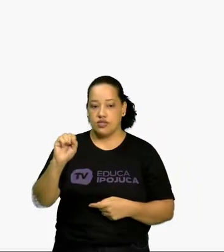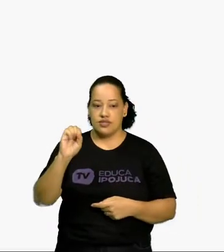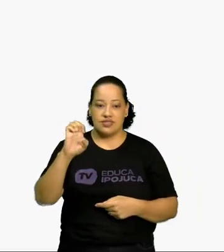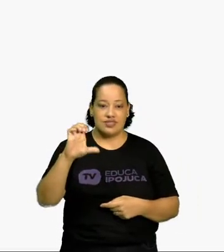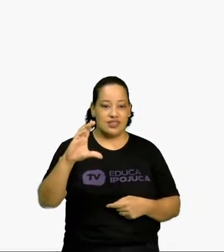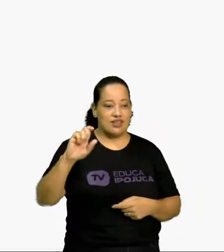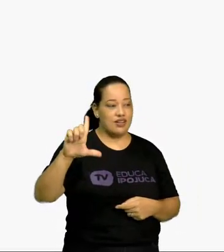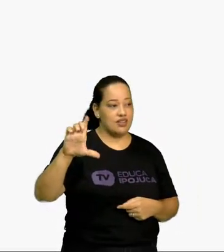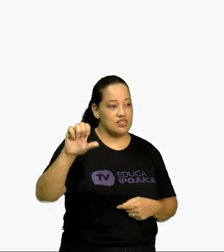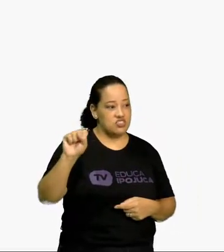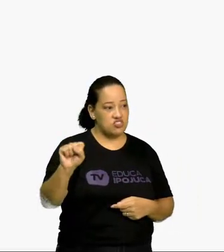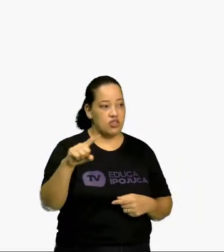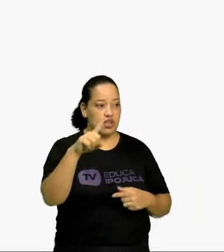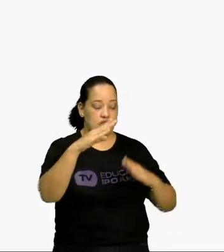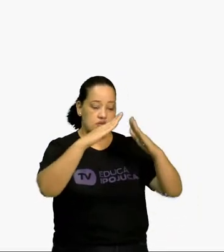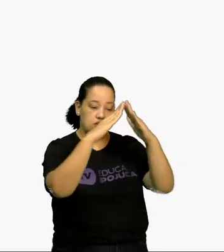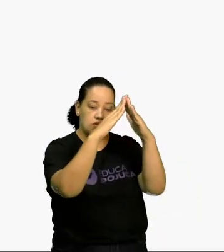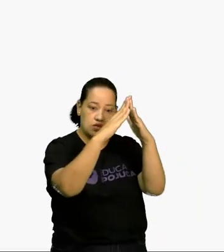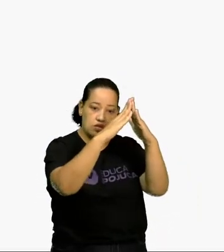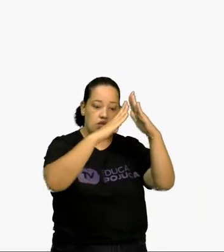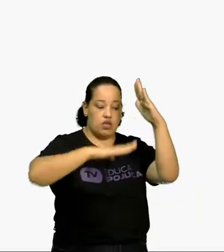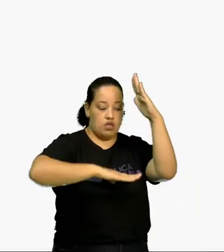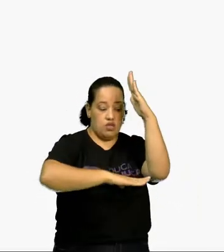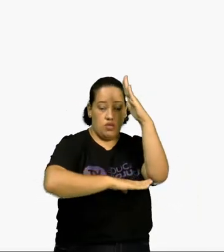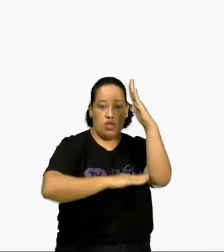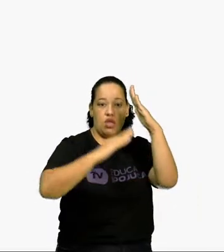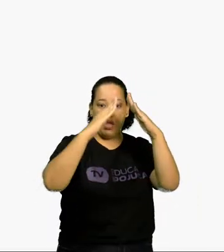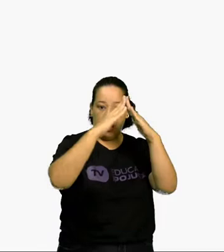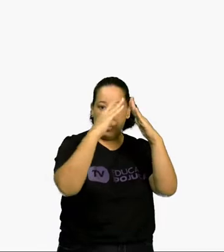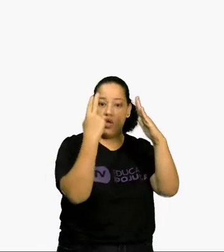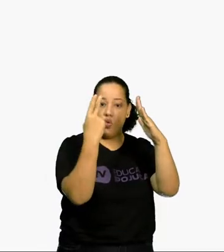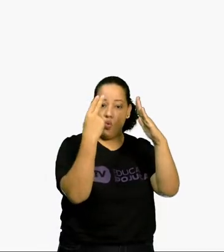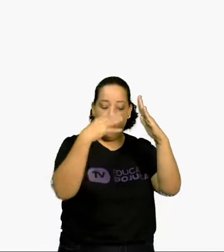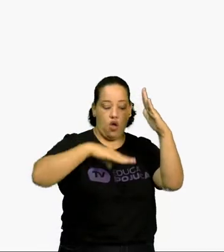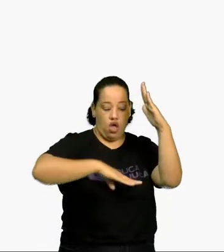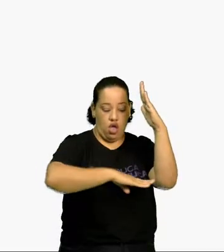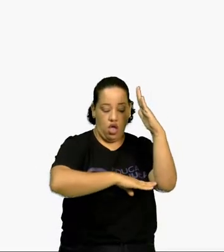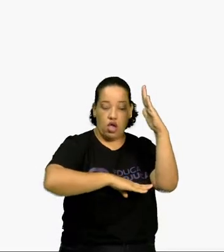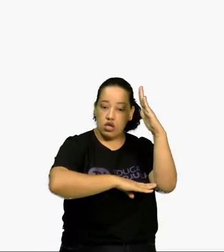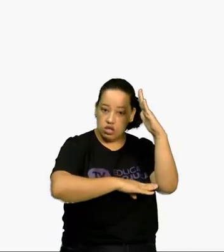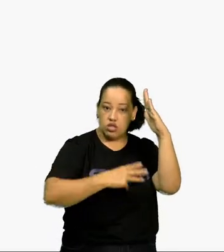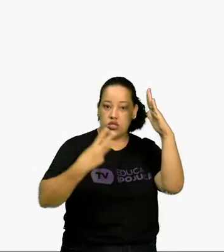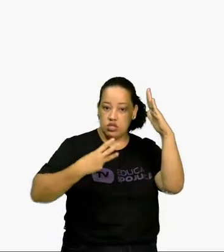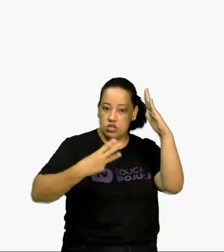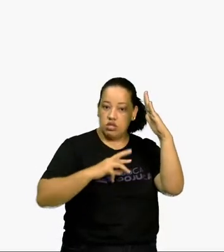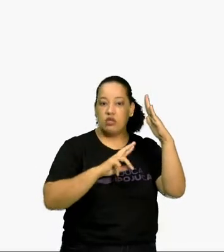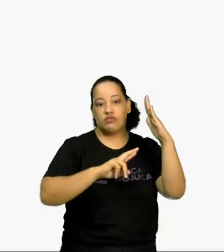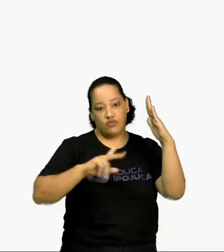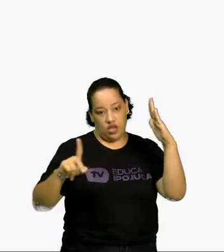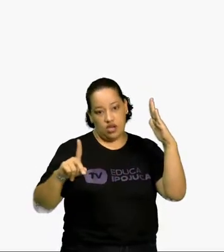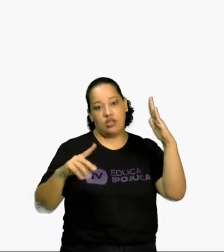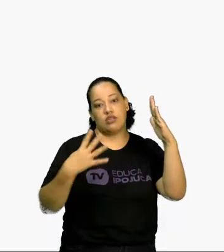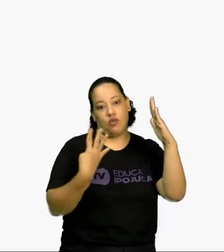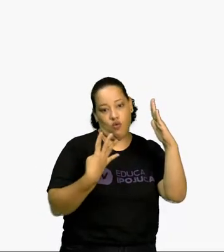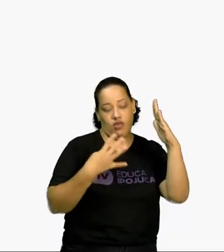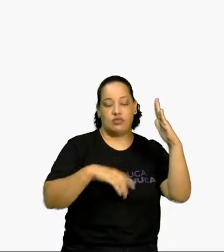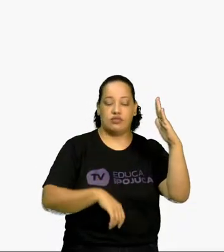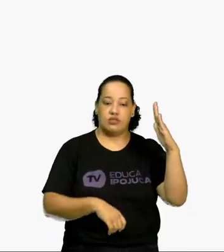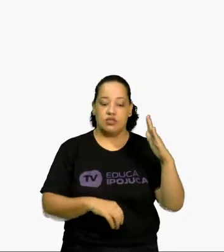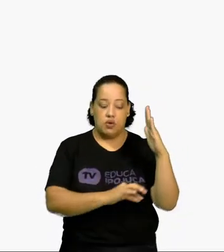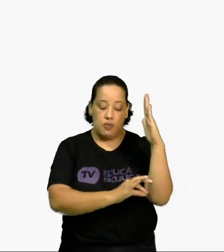um diferente. Está vendo aqui? Dois lados com medida 7 e um terceiro lado com a medida 4. É o